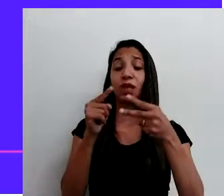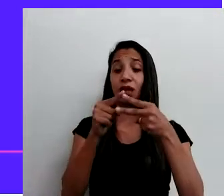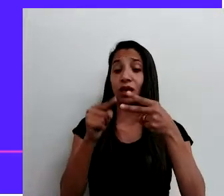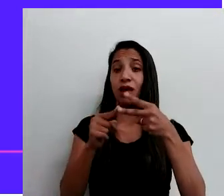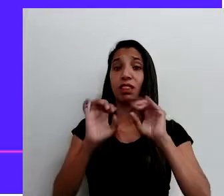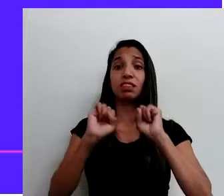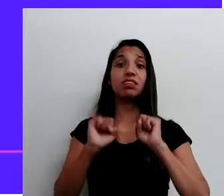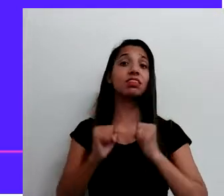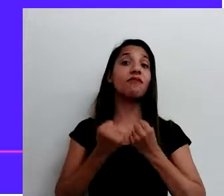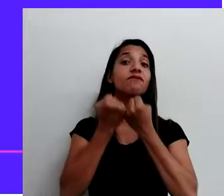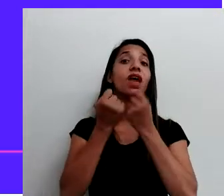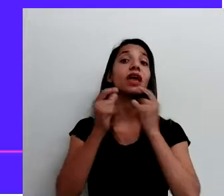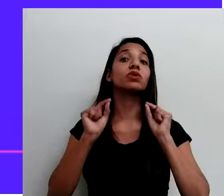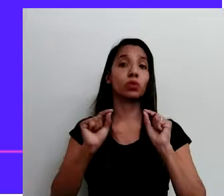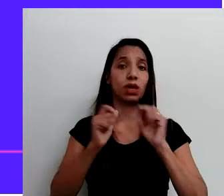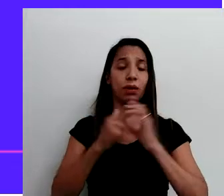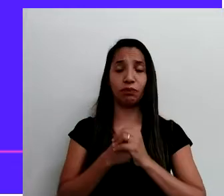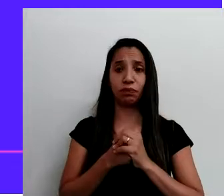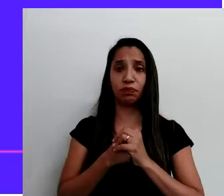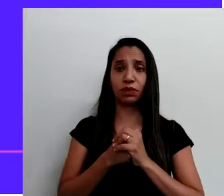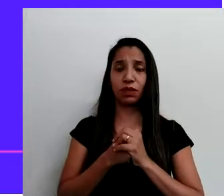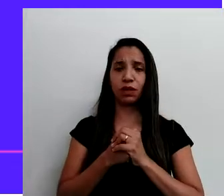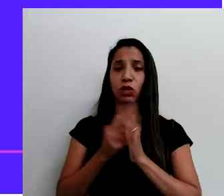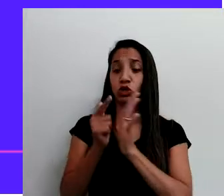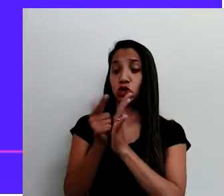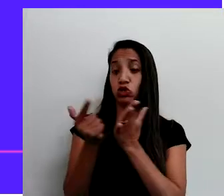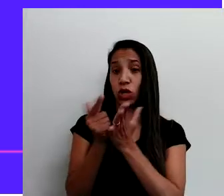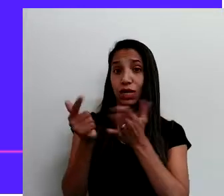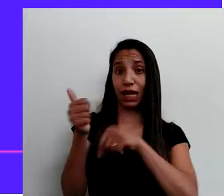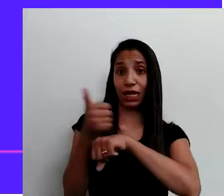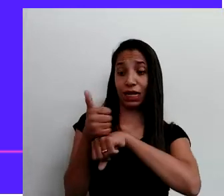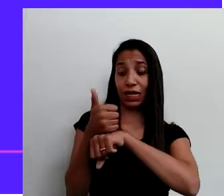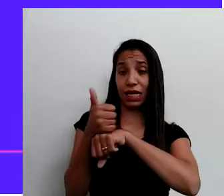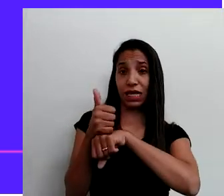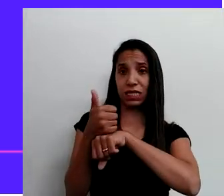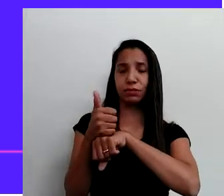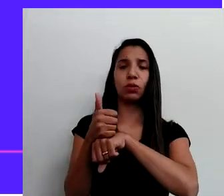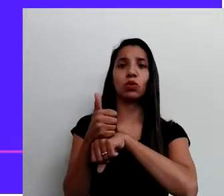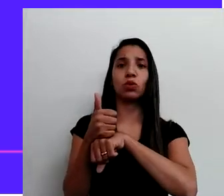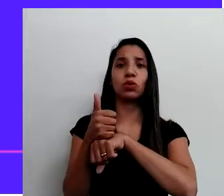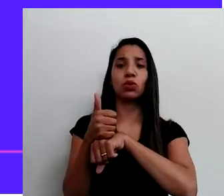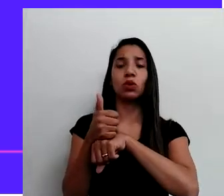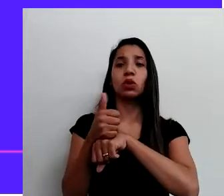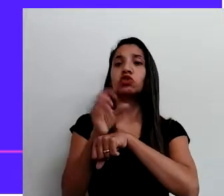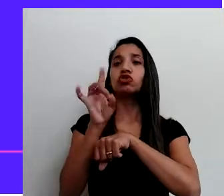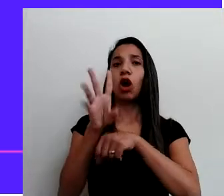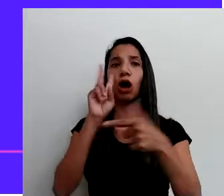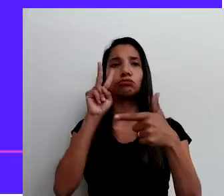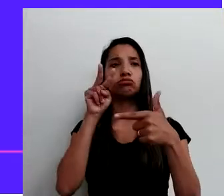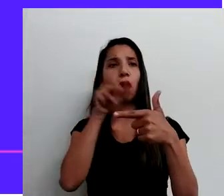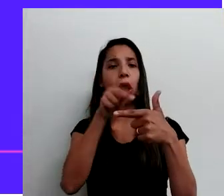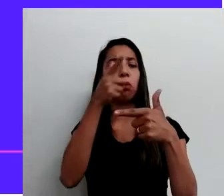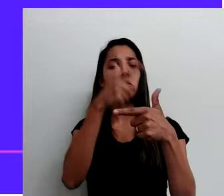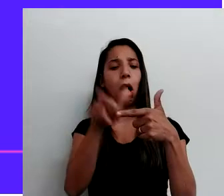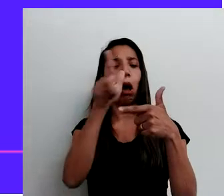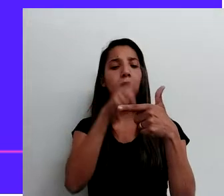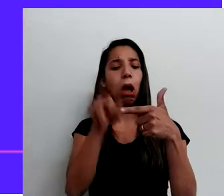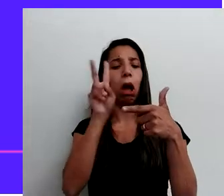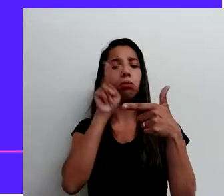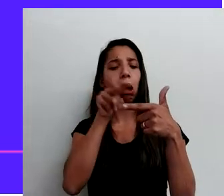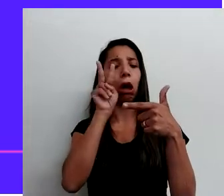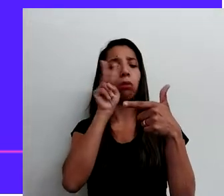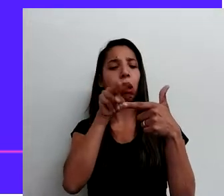que jornalismo olha muito para problemas, mas ainda pouco para soluções,